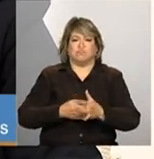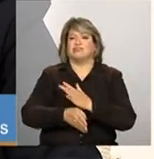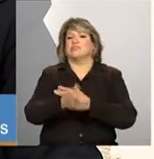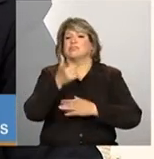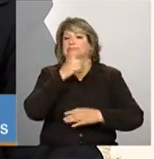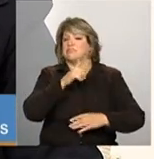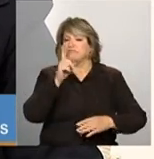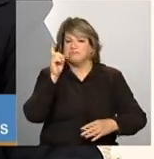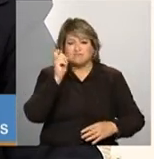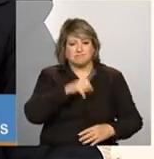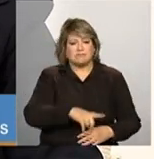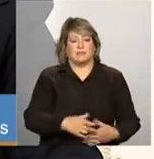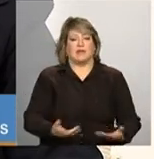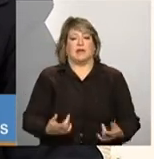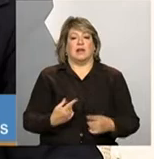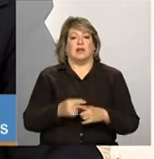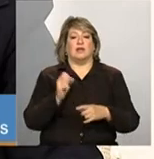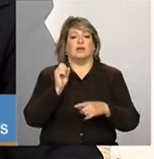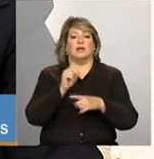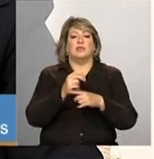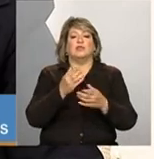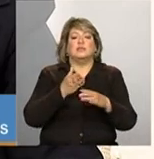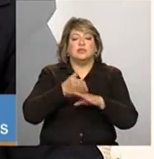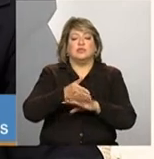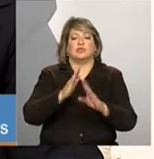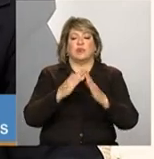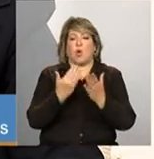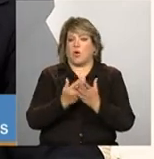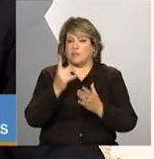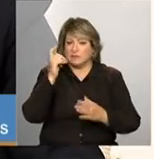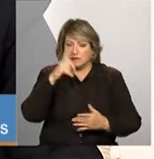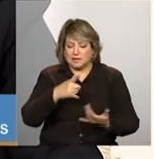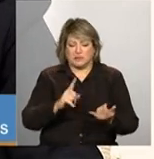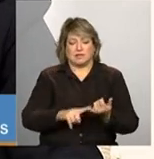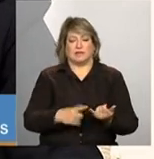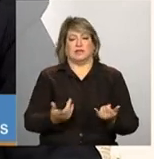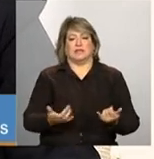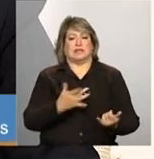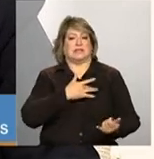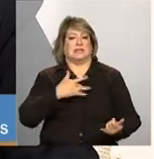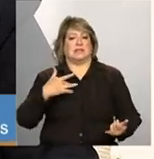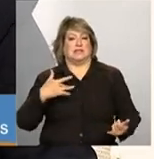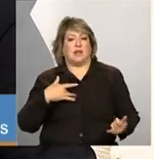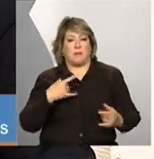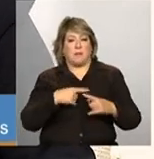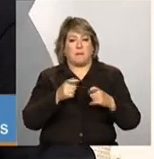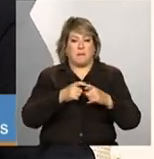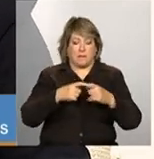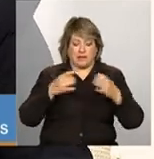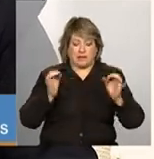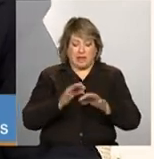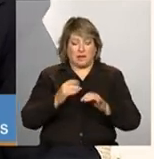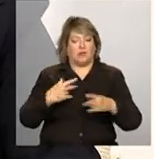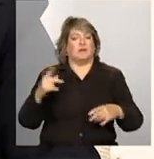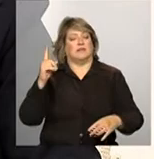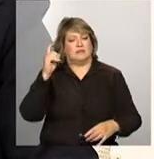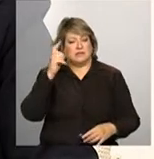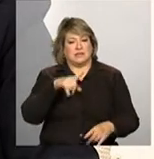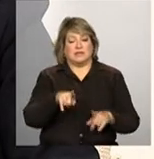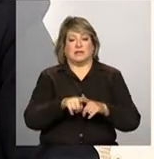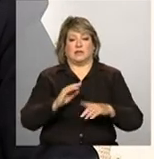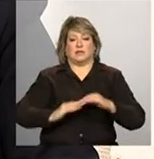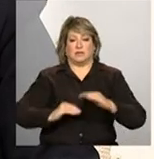acessar a educação, para acessar a saúde, para acessar a qualificação profissional.